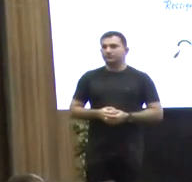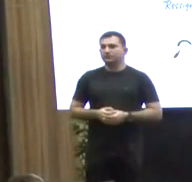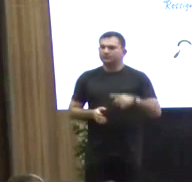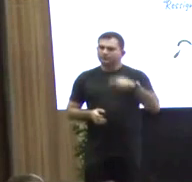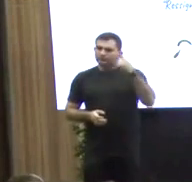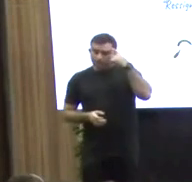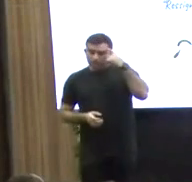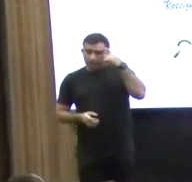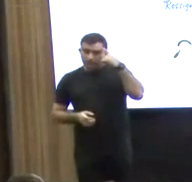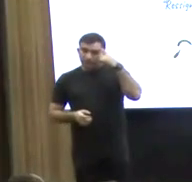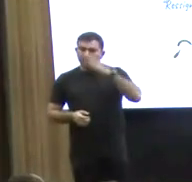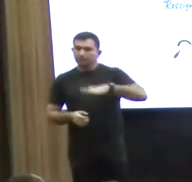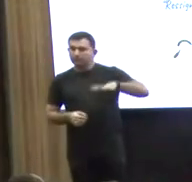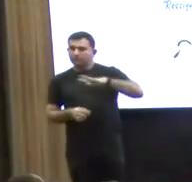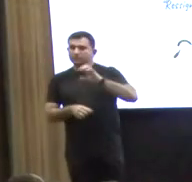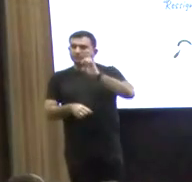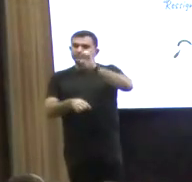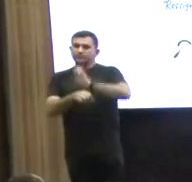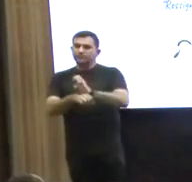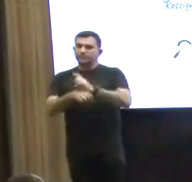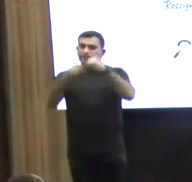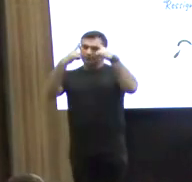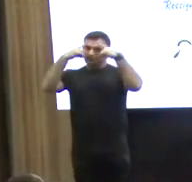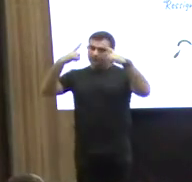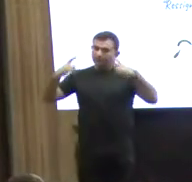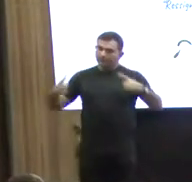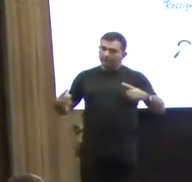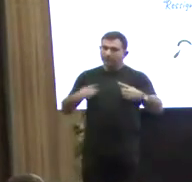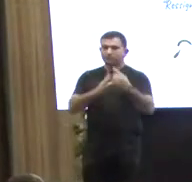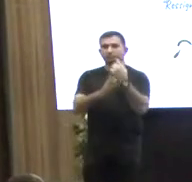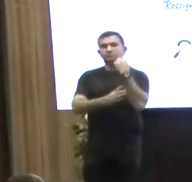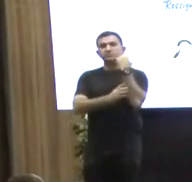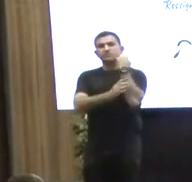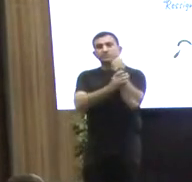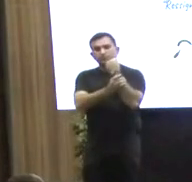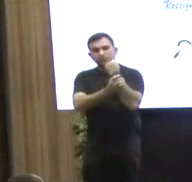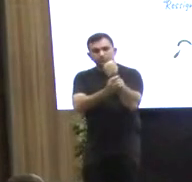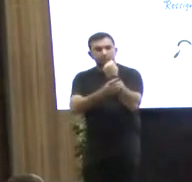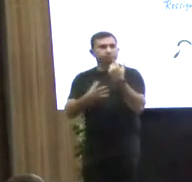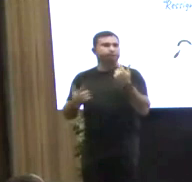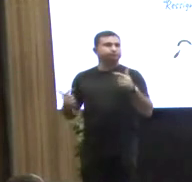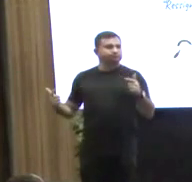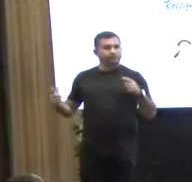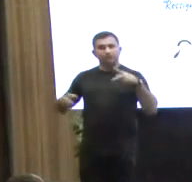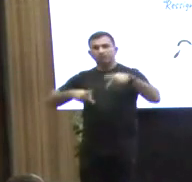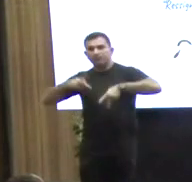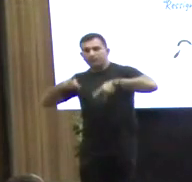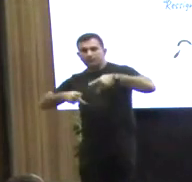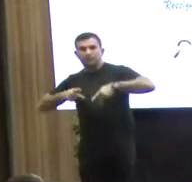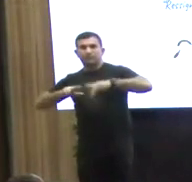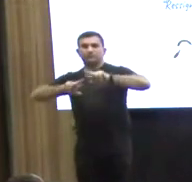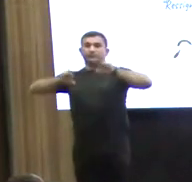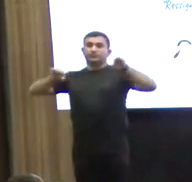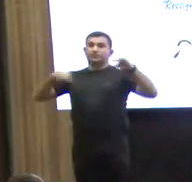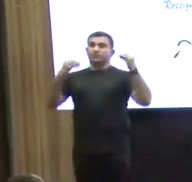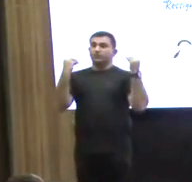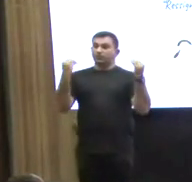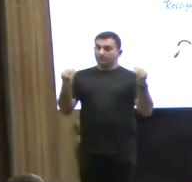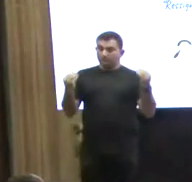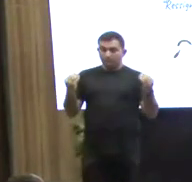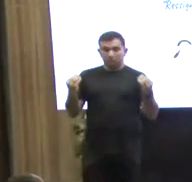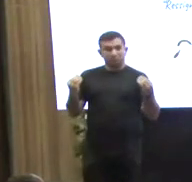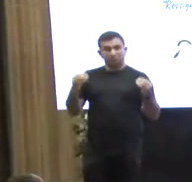representantes que lutam pelo direito dessas pessoas, desses sujeitos. Então, o deixar morrer, isso é muito sério quando